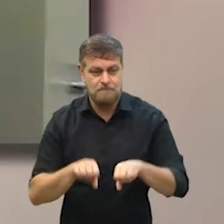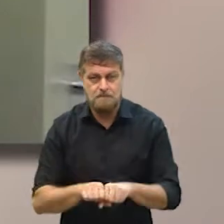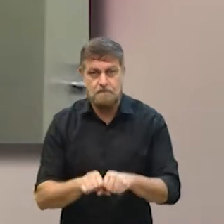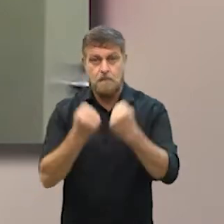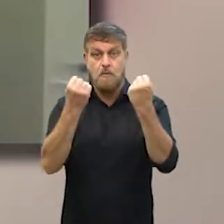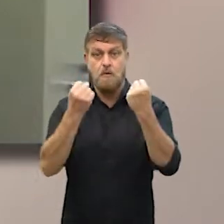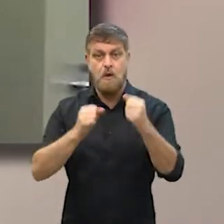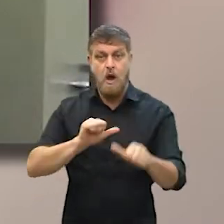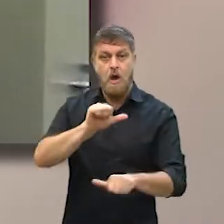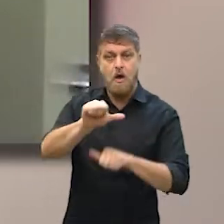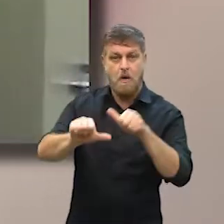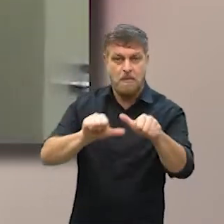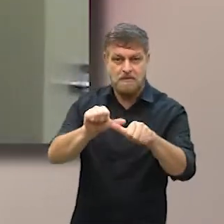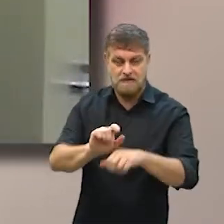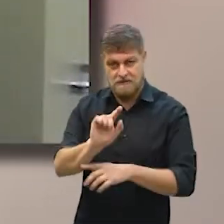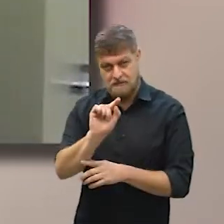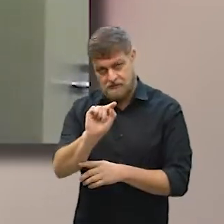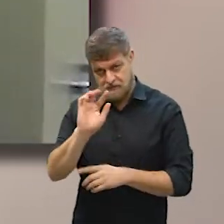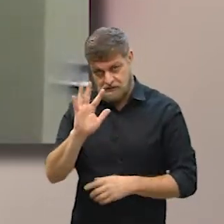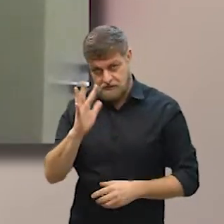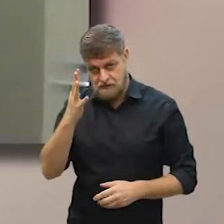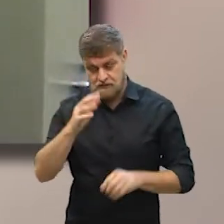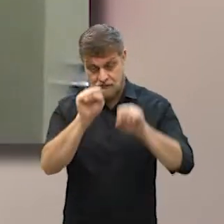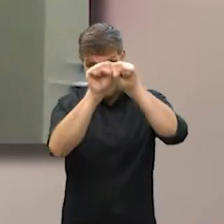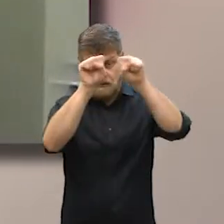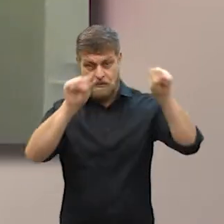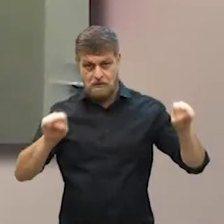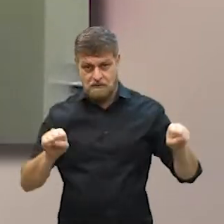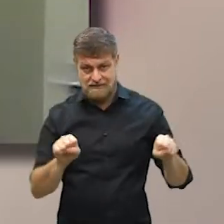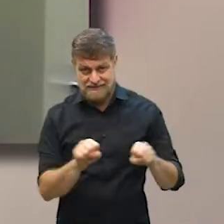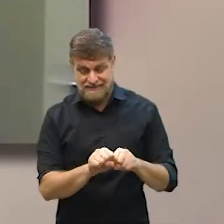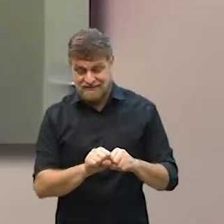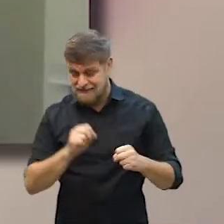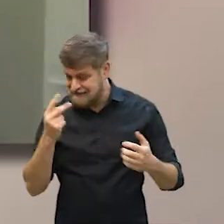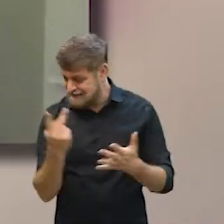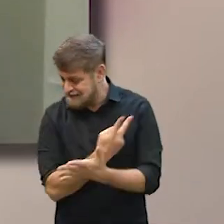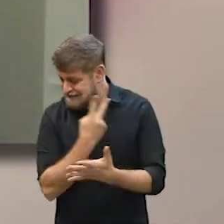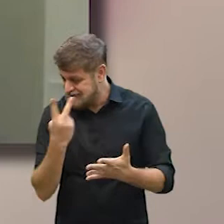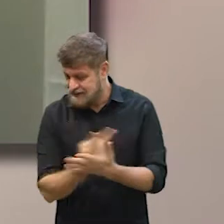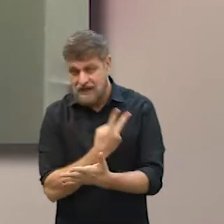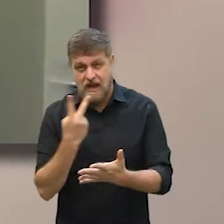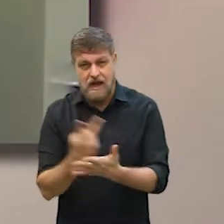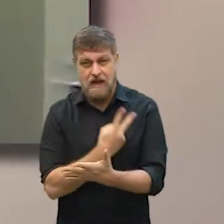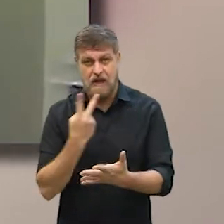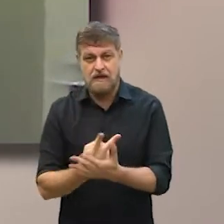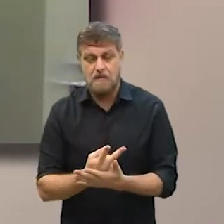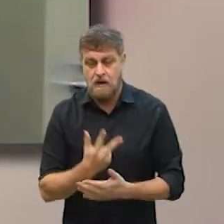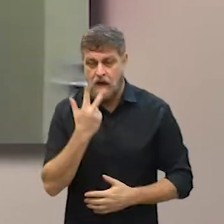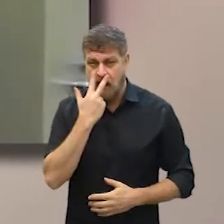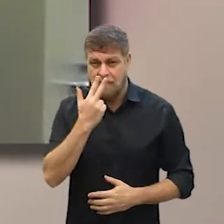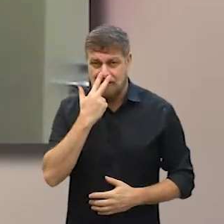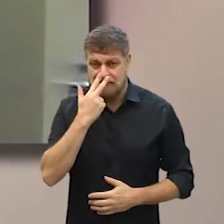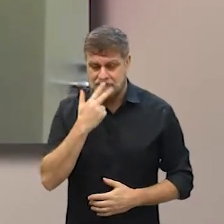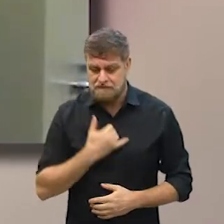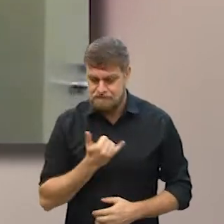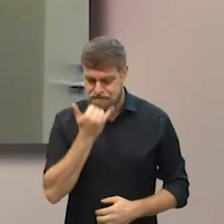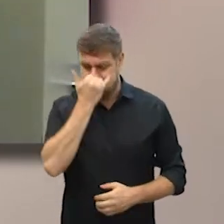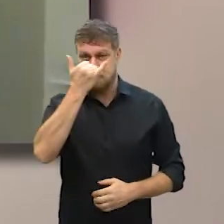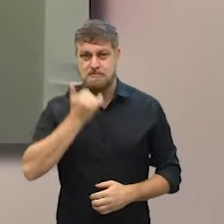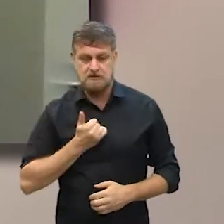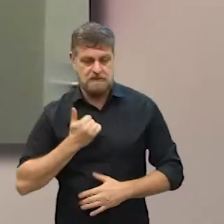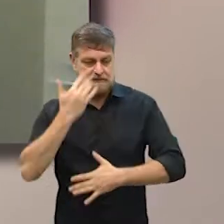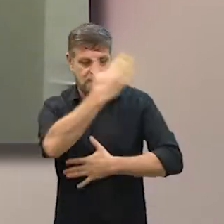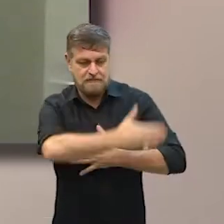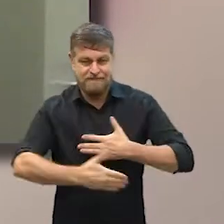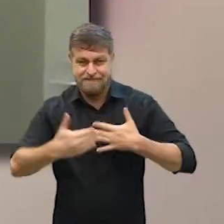ele fica alterado E aí o sistema imune e passa erroneamente na consciência um bugzinho lá no no